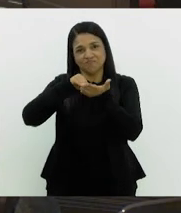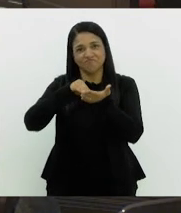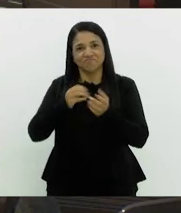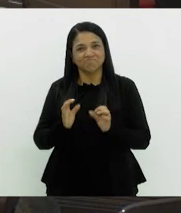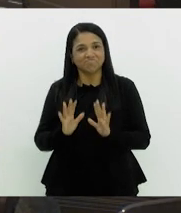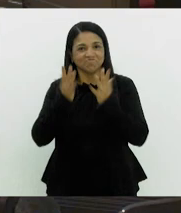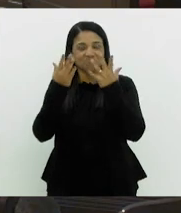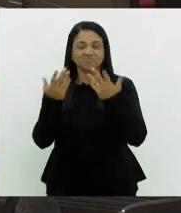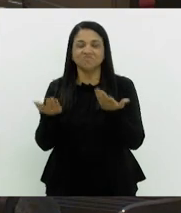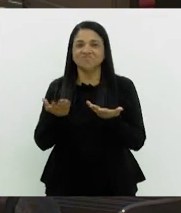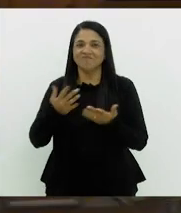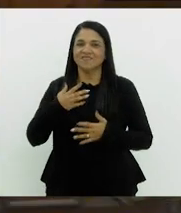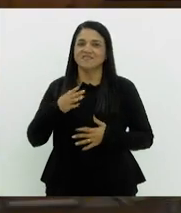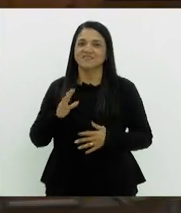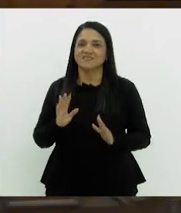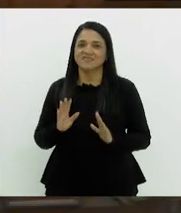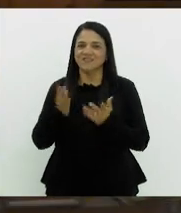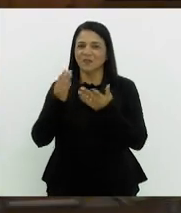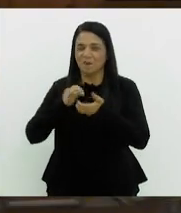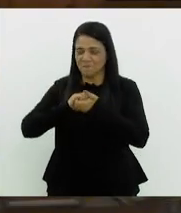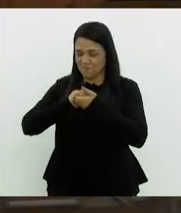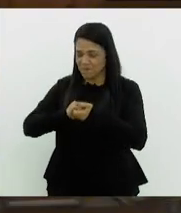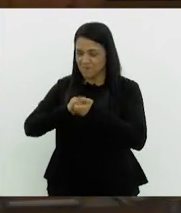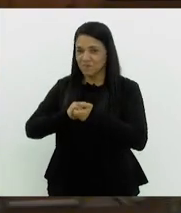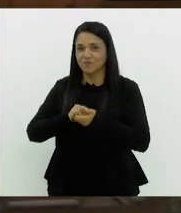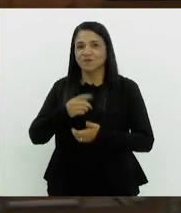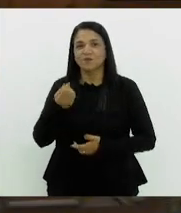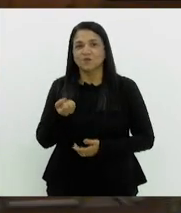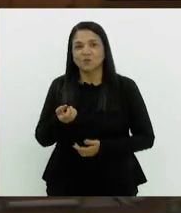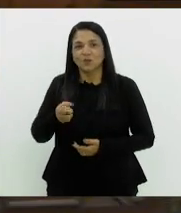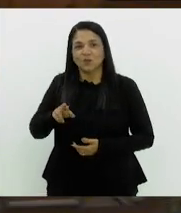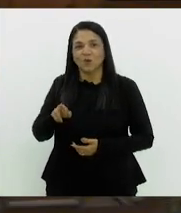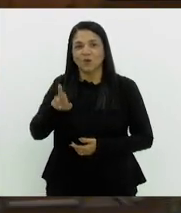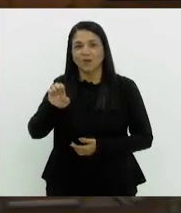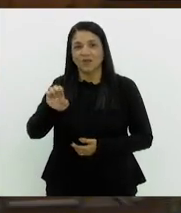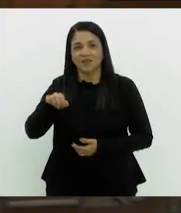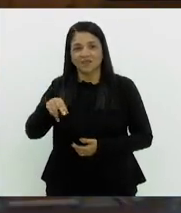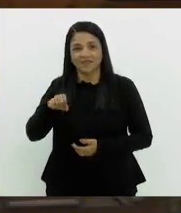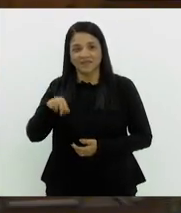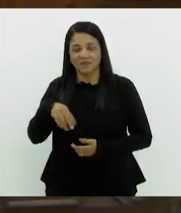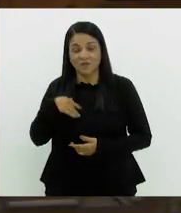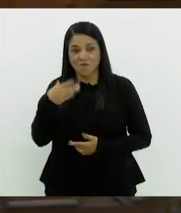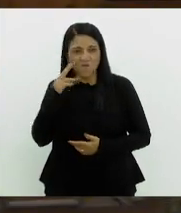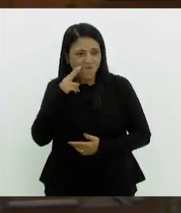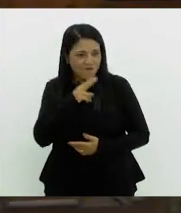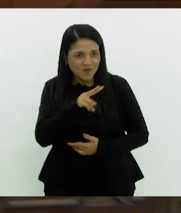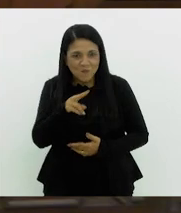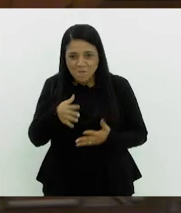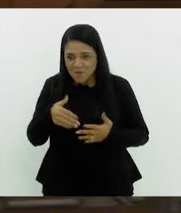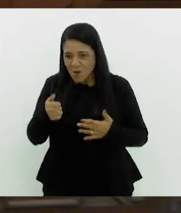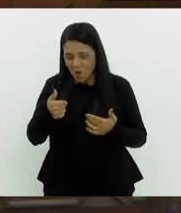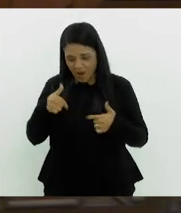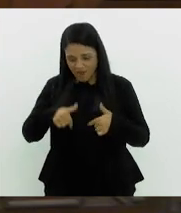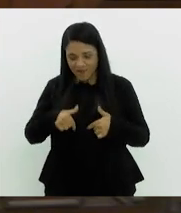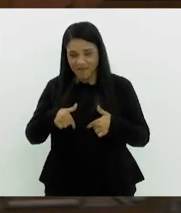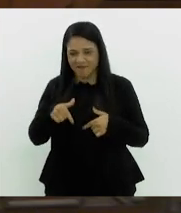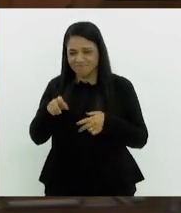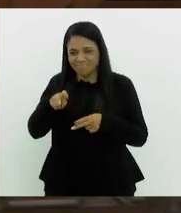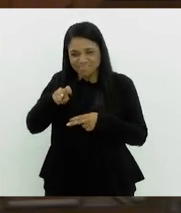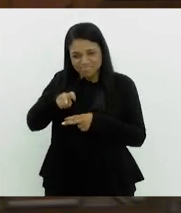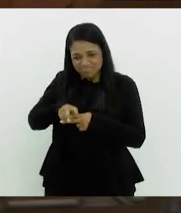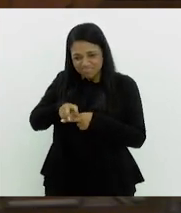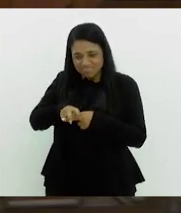Renan, porque daqui eu consigo avistar melhor o plenário. Ali a gente fica meio escondidinho ao lado da